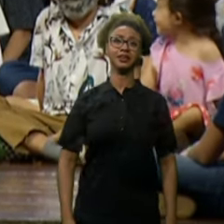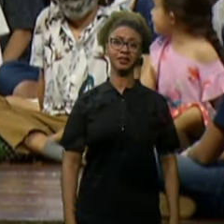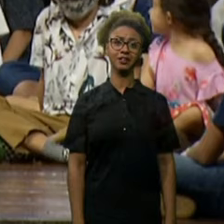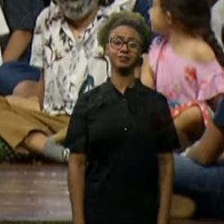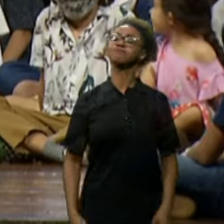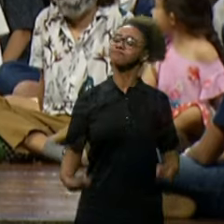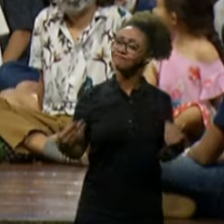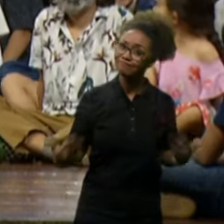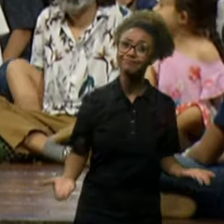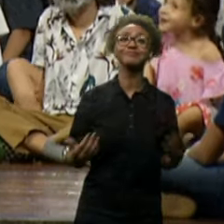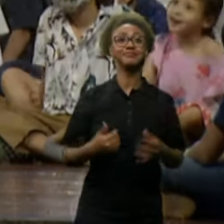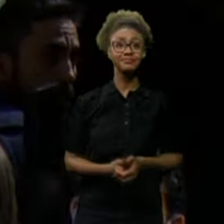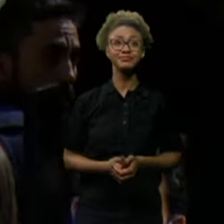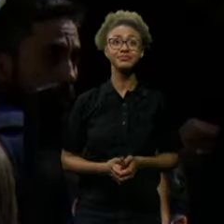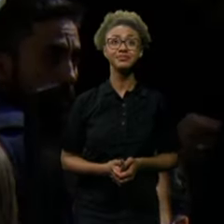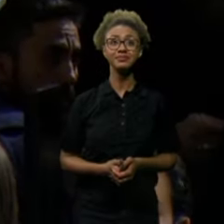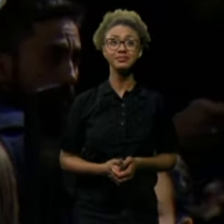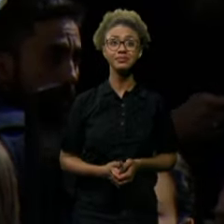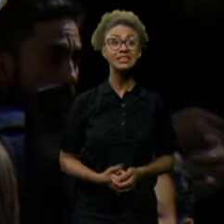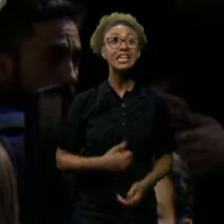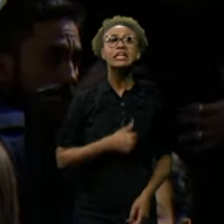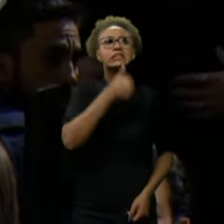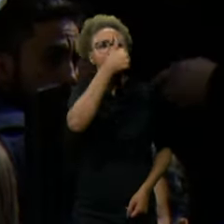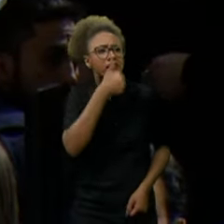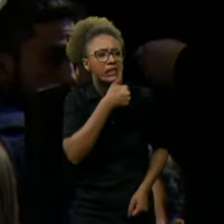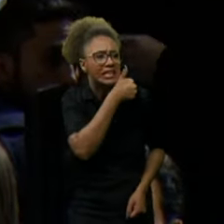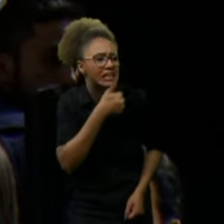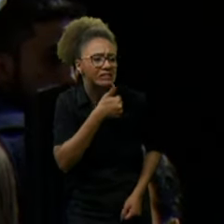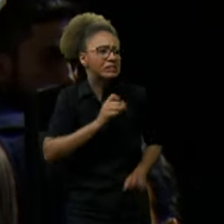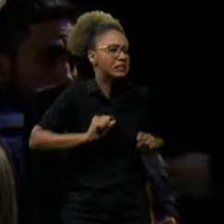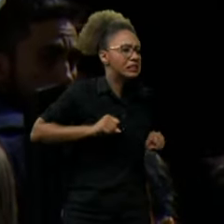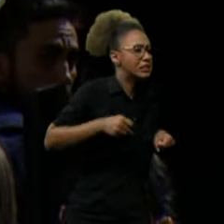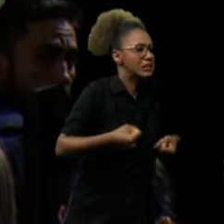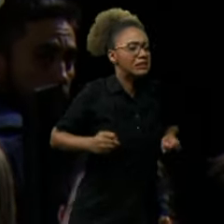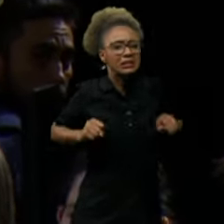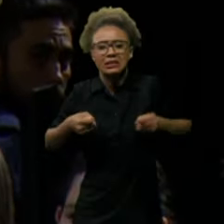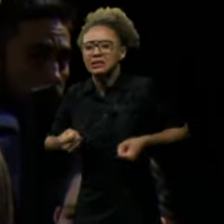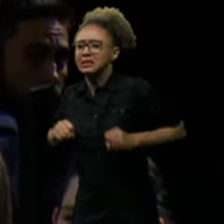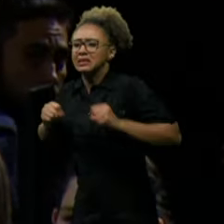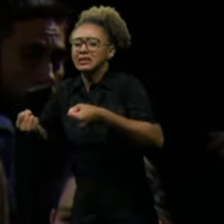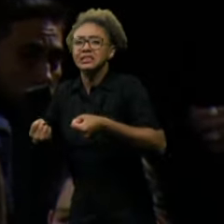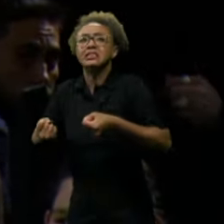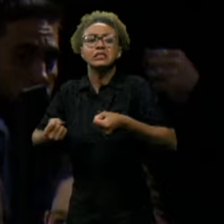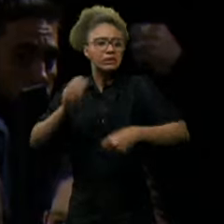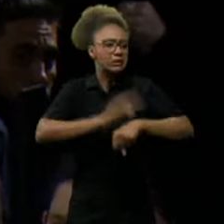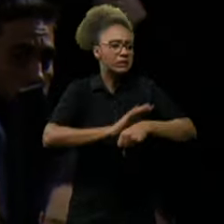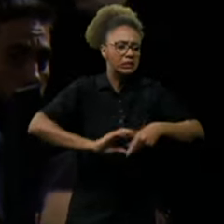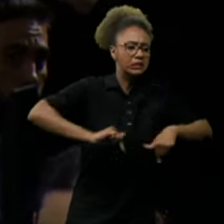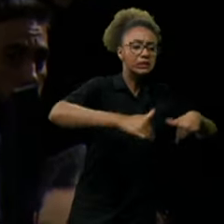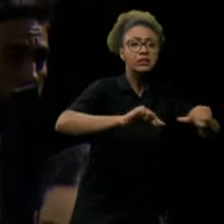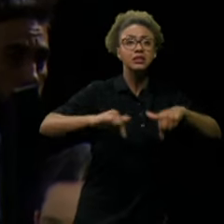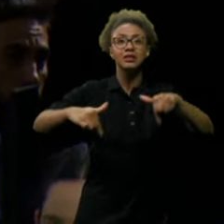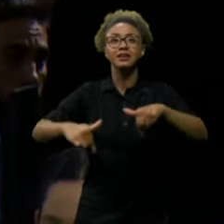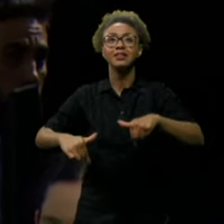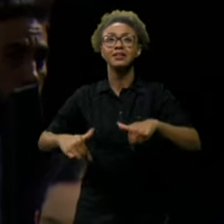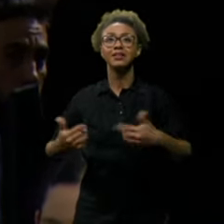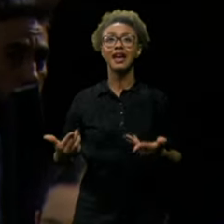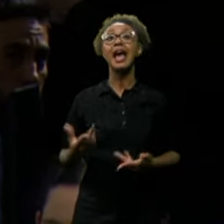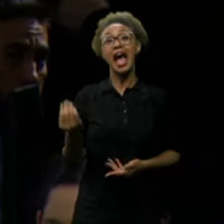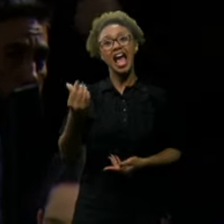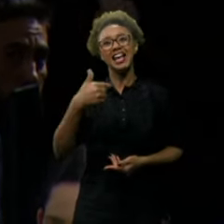bom então ele não faz mais sacrifícios externos mas continua a fazer um sacrifício assim internos não porque ele quer